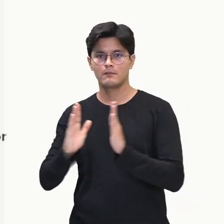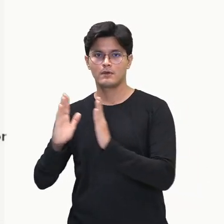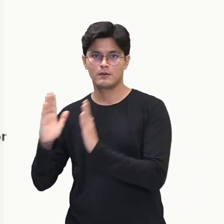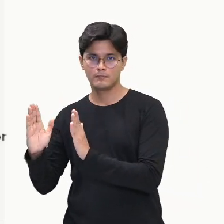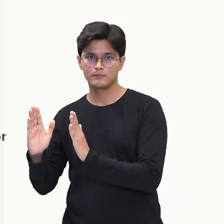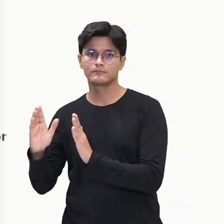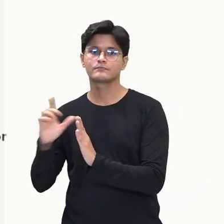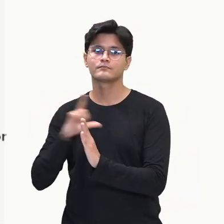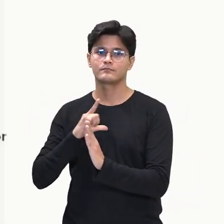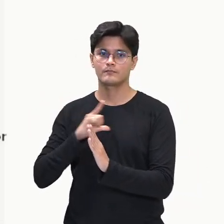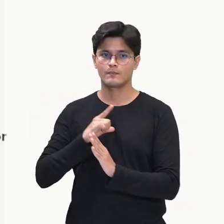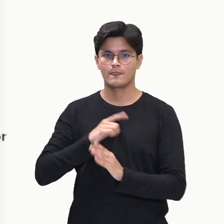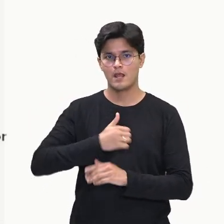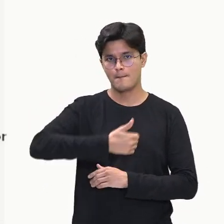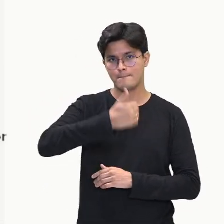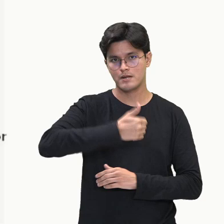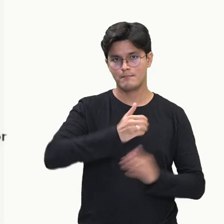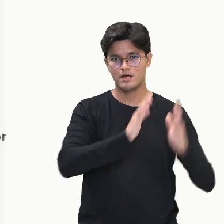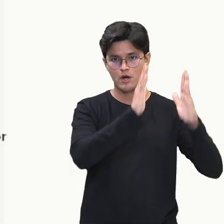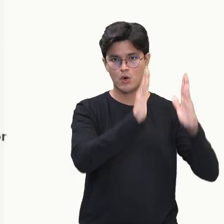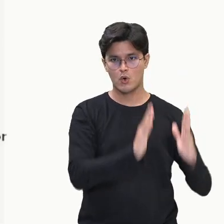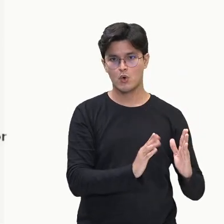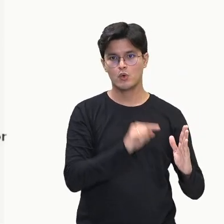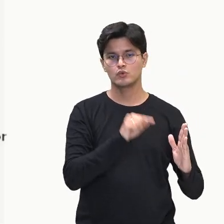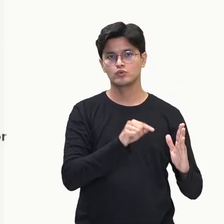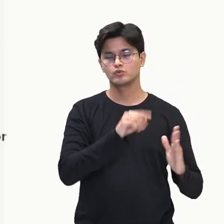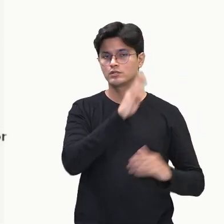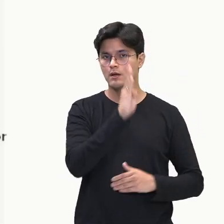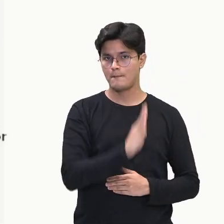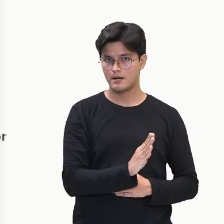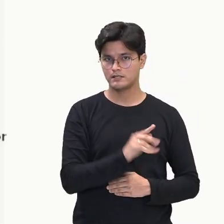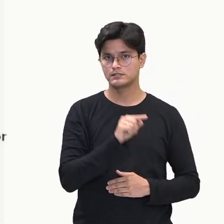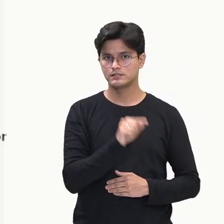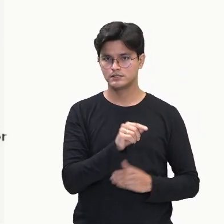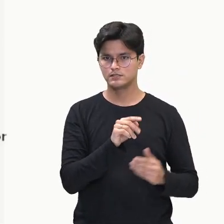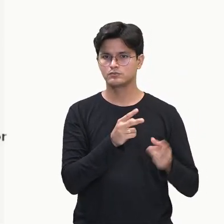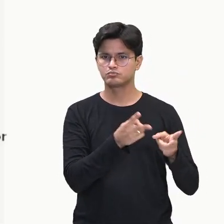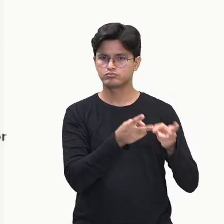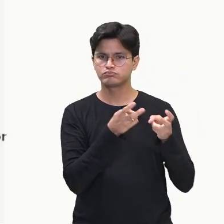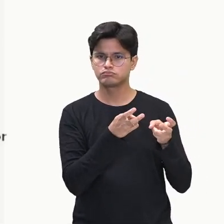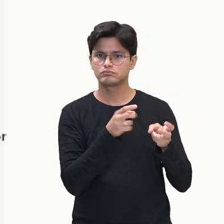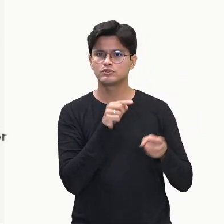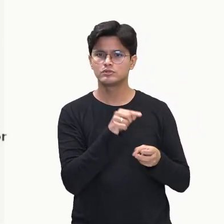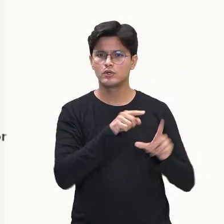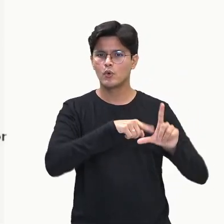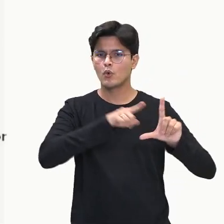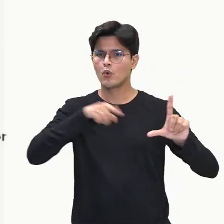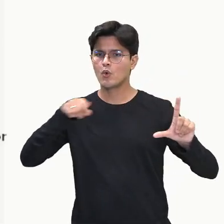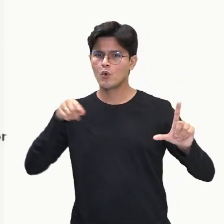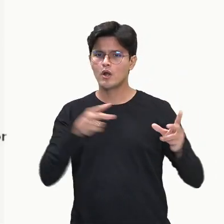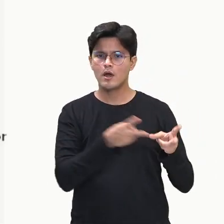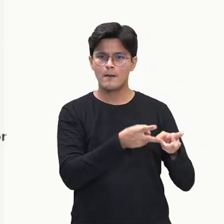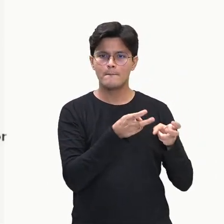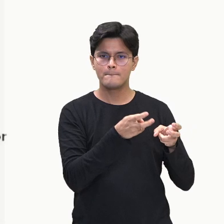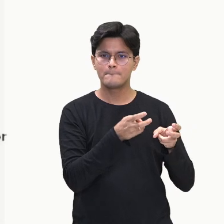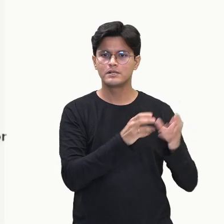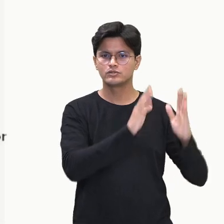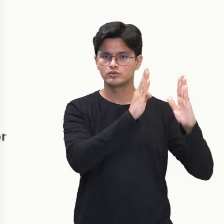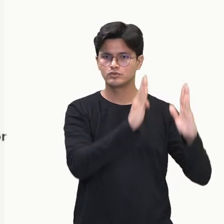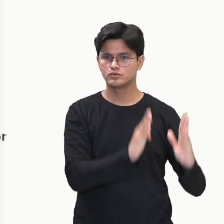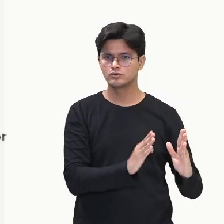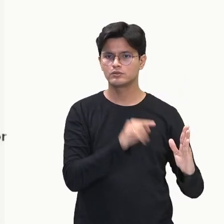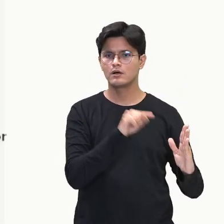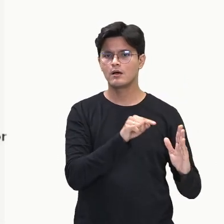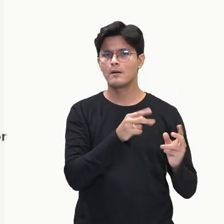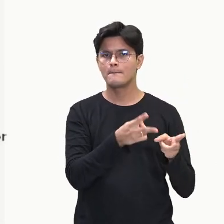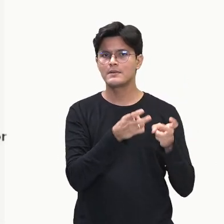que é essa primeira coluna. Então, batendo o olho aqui, esse é o poder do gráfico, que nós também estudamos na geografia, nós